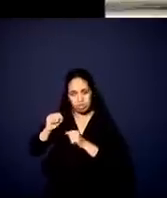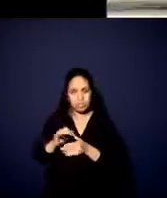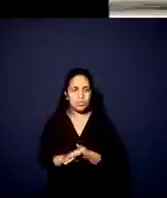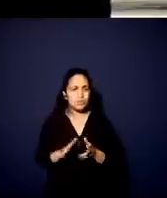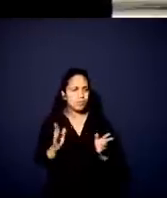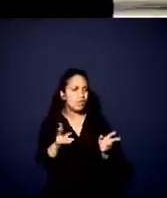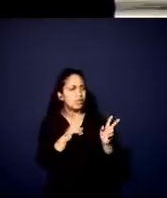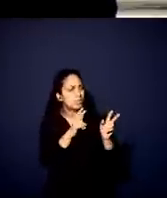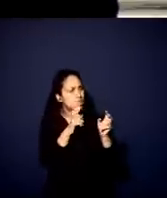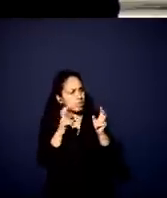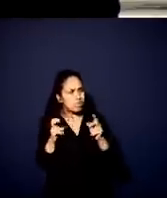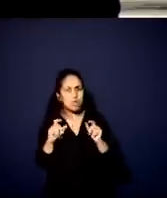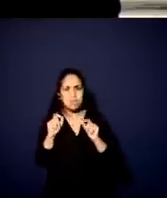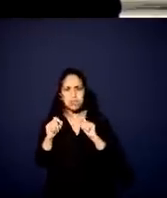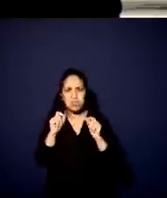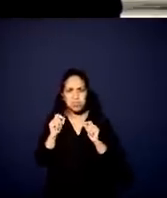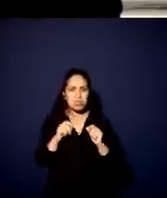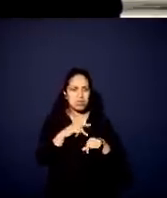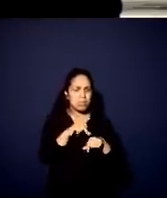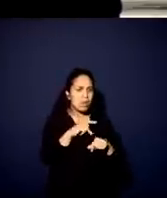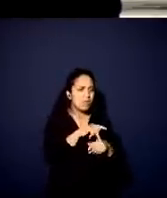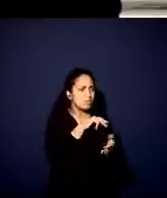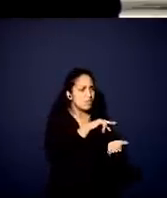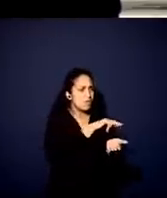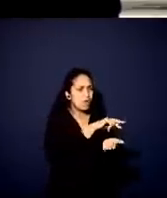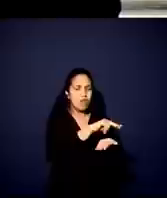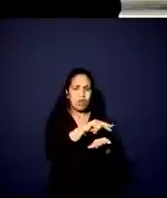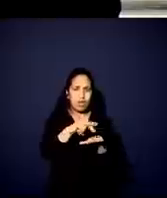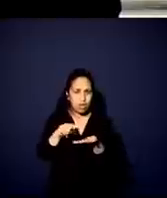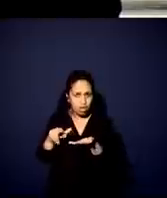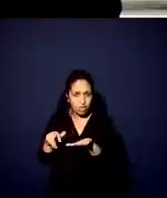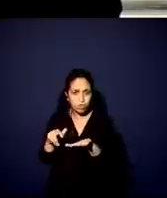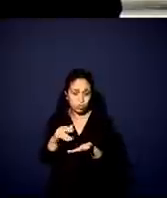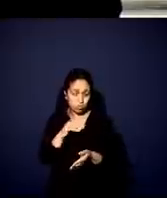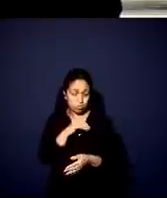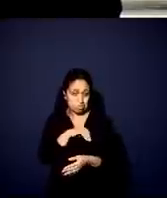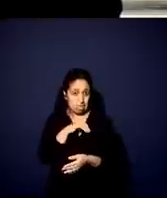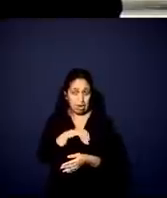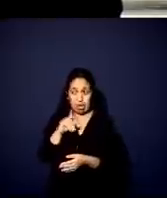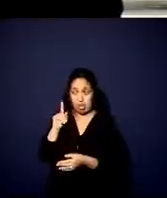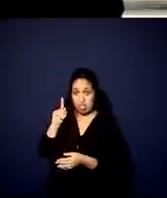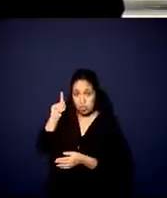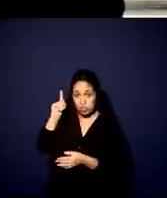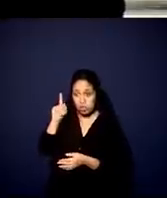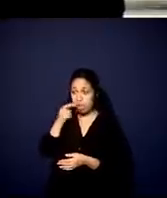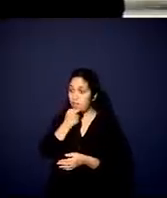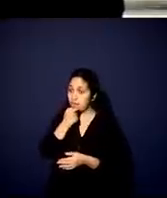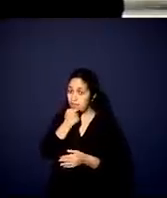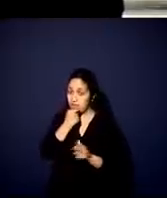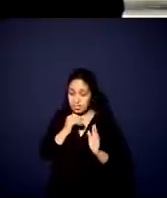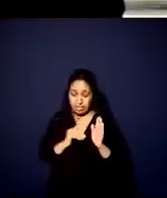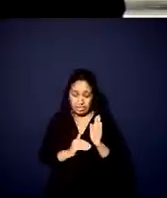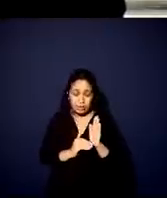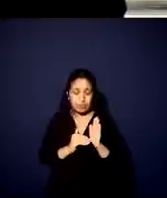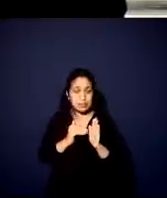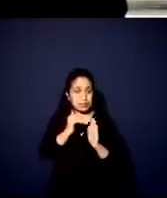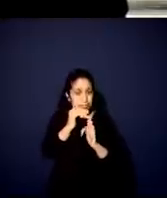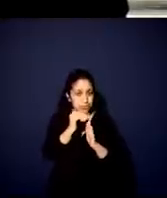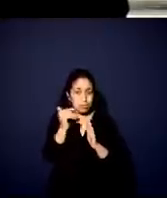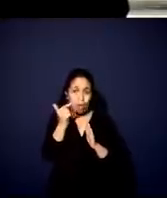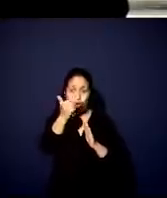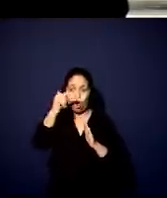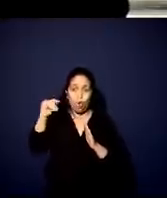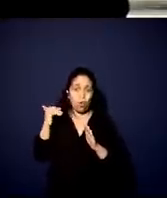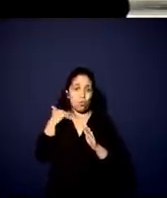está observando que isso tem acontecido em diversos países né a gente vê o salário na Inglaterra subindo mais é outros bancos